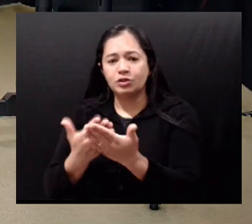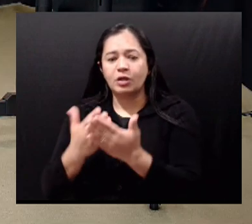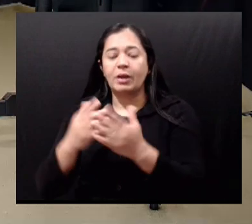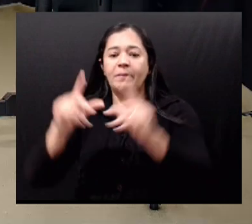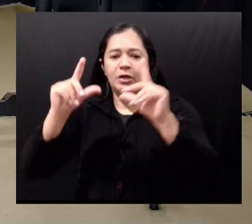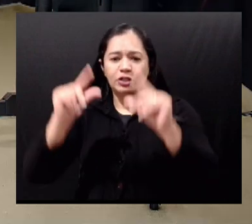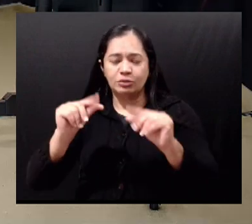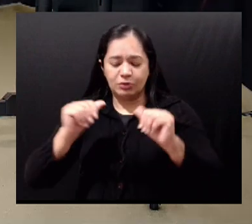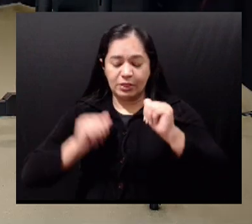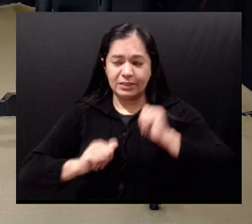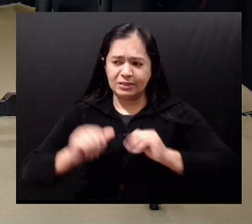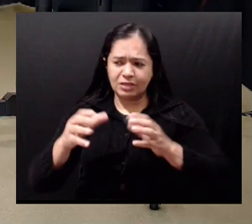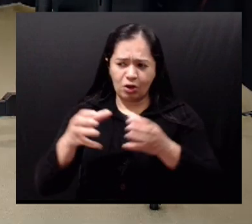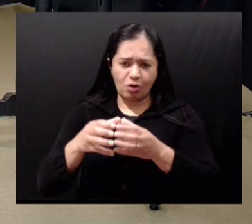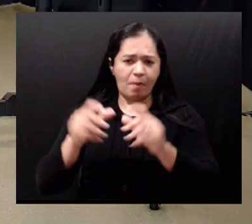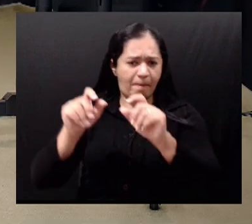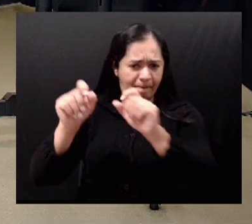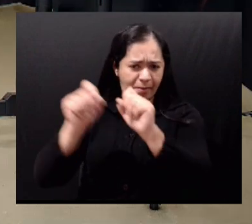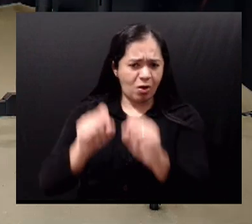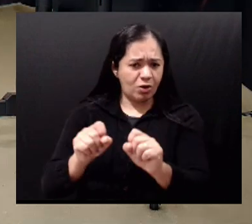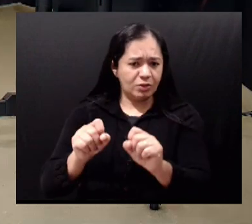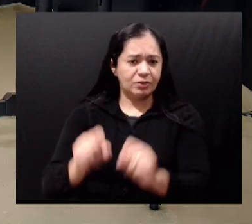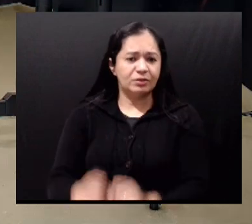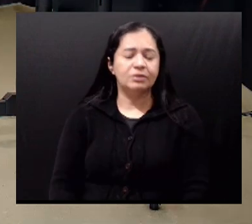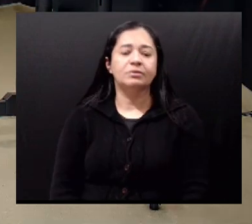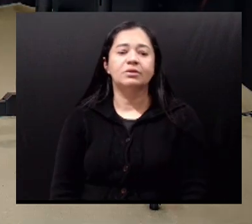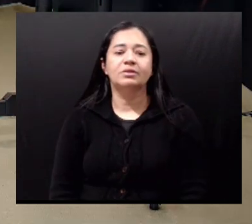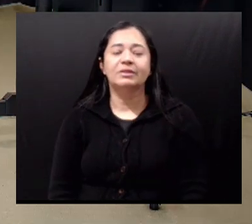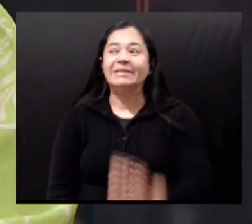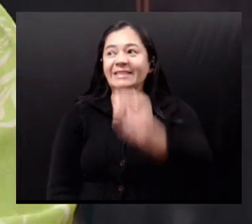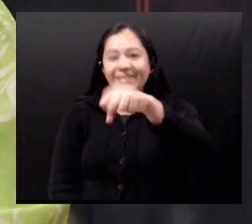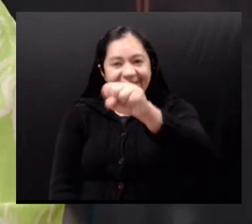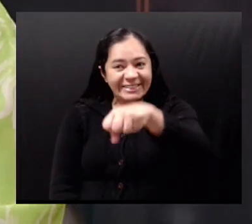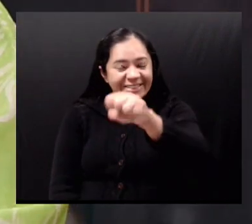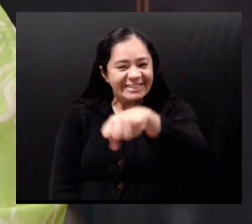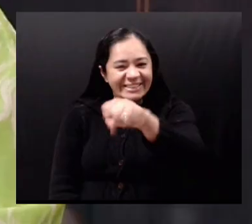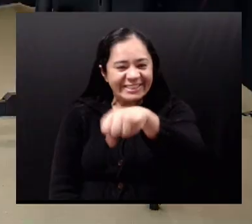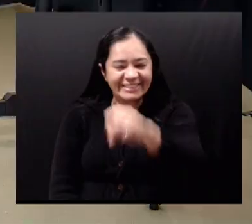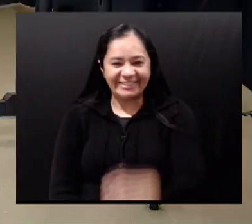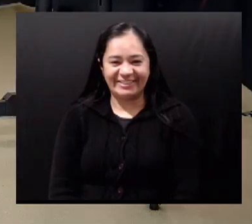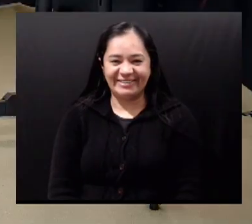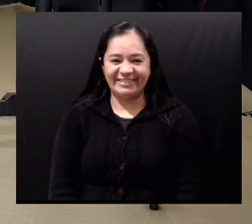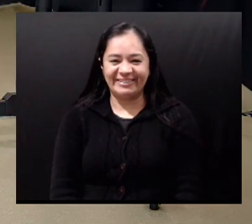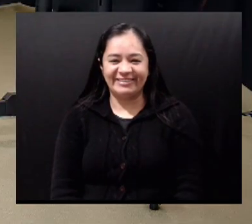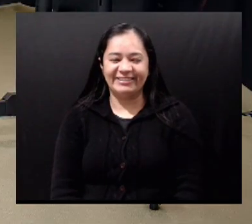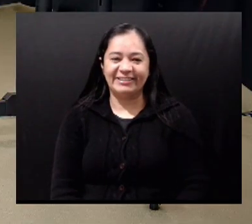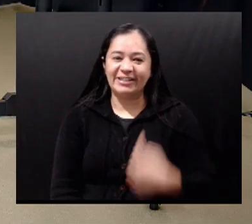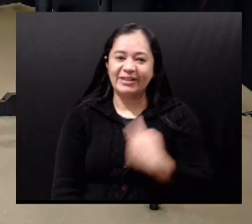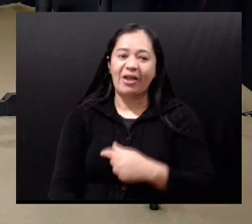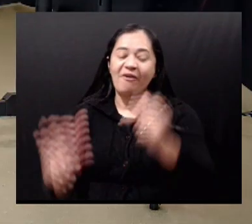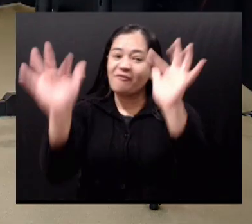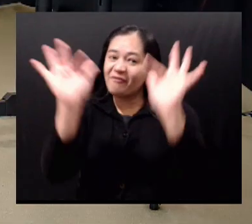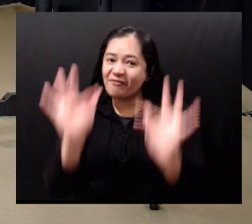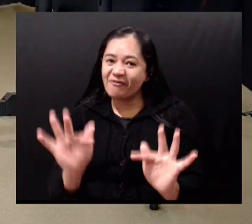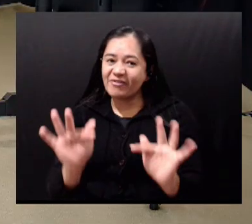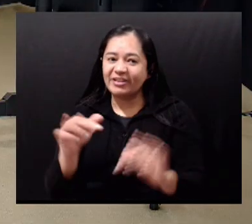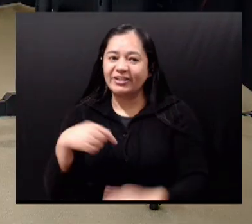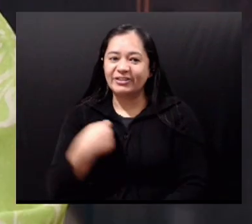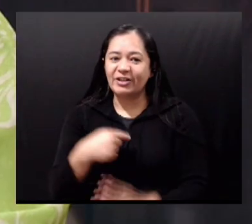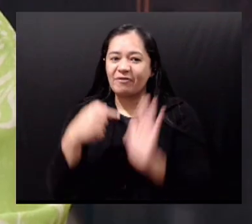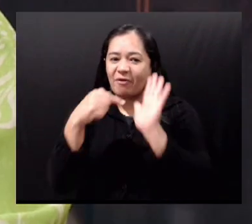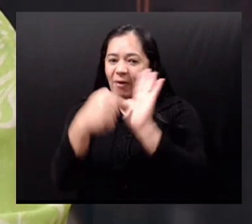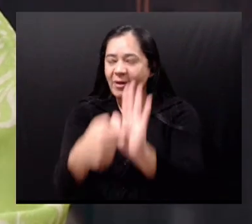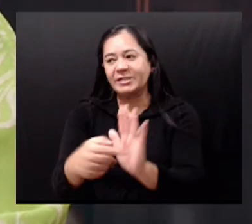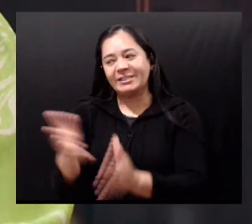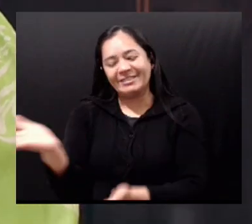coletiva? Vamos lá, Giovana. Sim! A gente fica tão feliz quando a gente vê um apontamento desse. É,